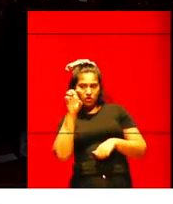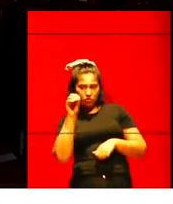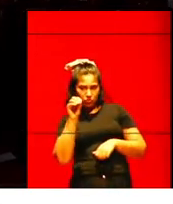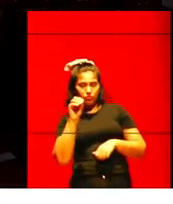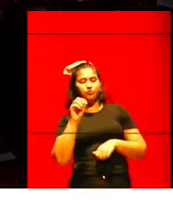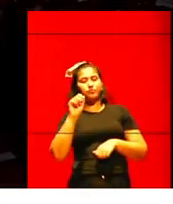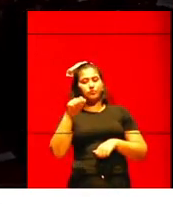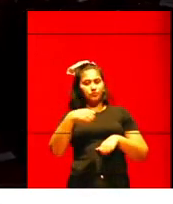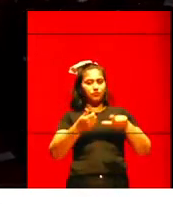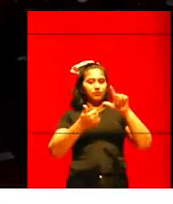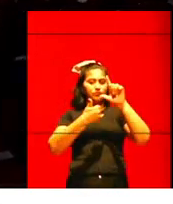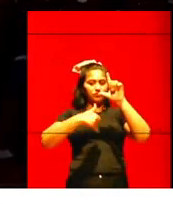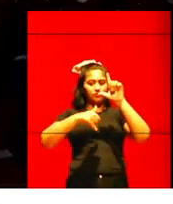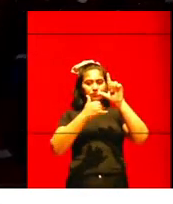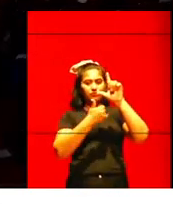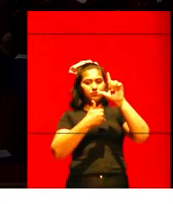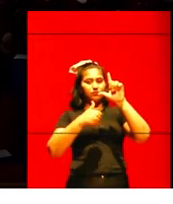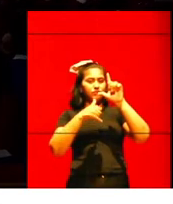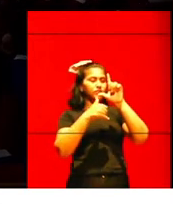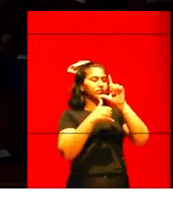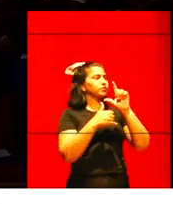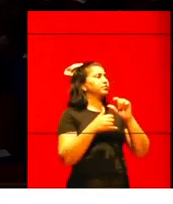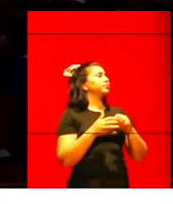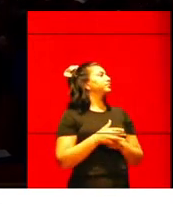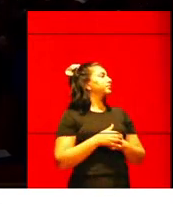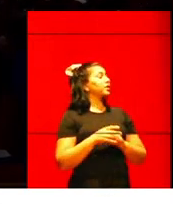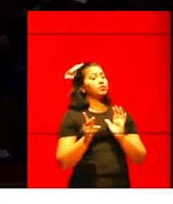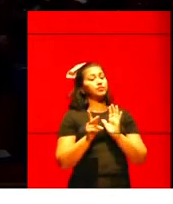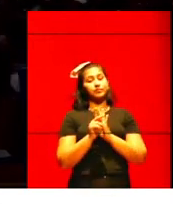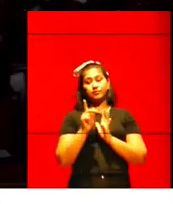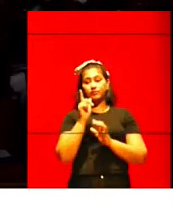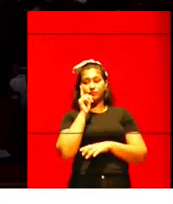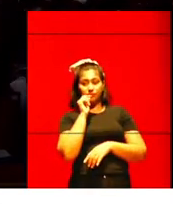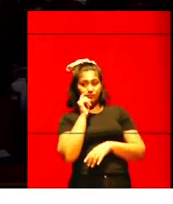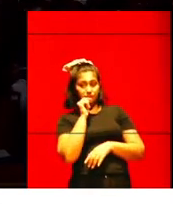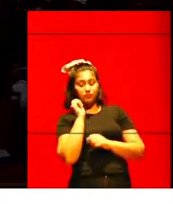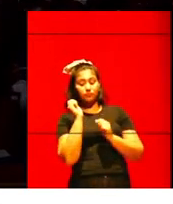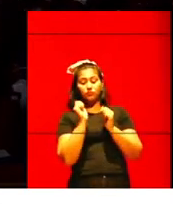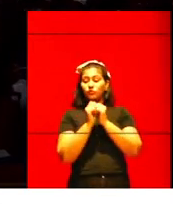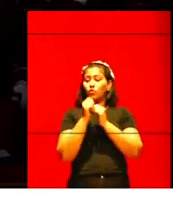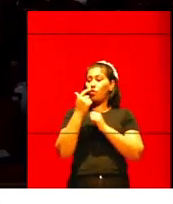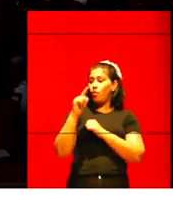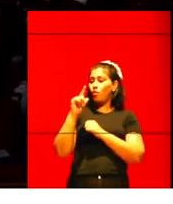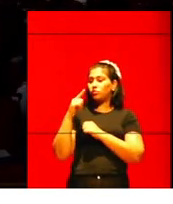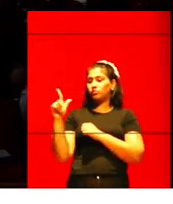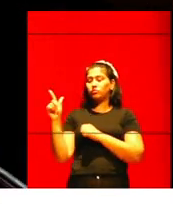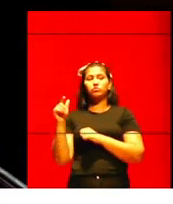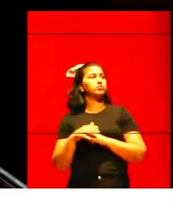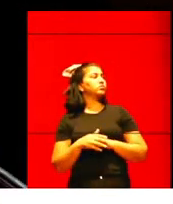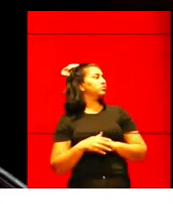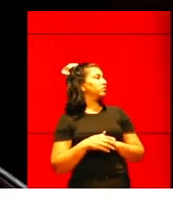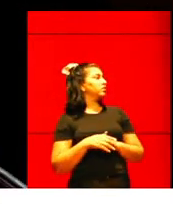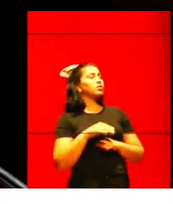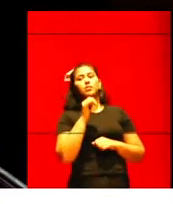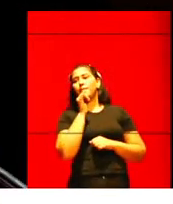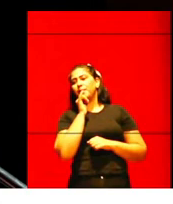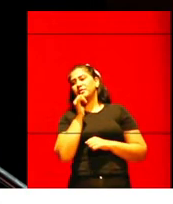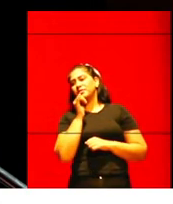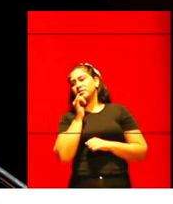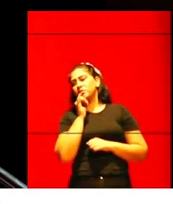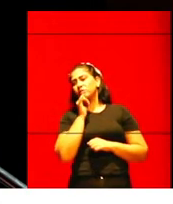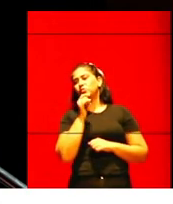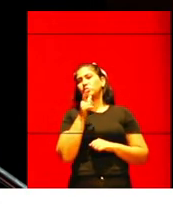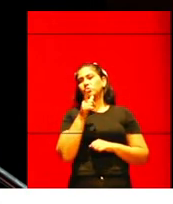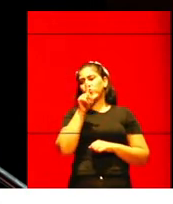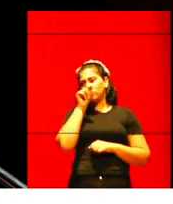para justamente impermeabilizar superfícies, certo? Junto com outros lipídios. Por exemplo, as aves marinhas, elas utilizam